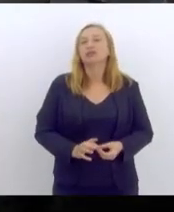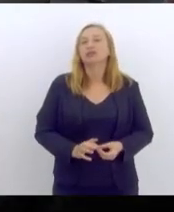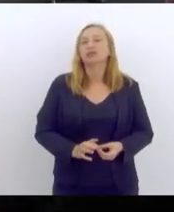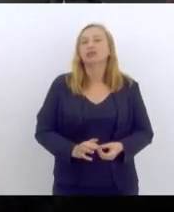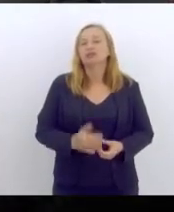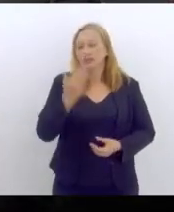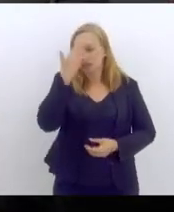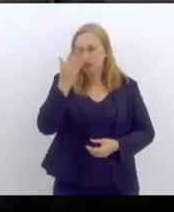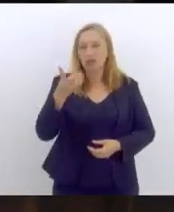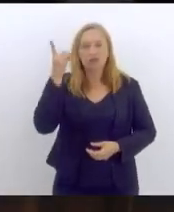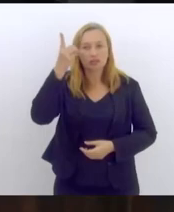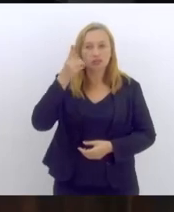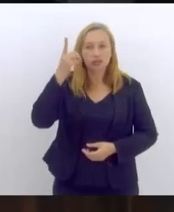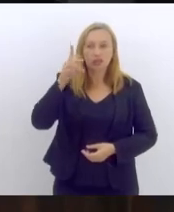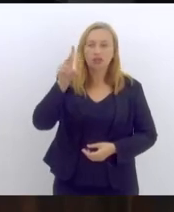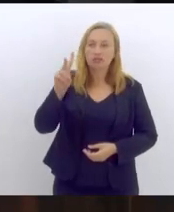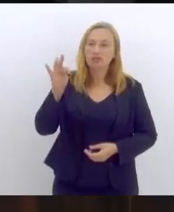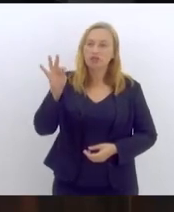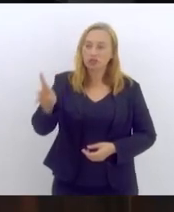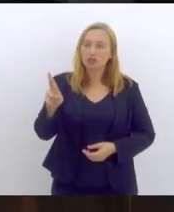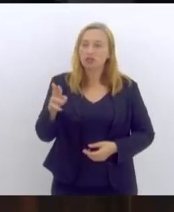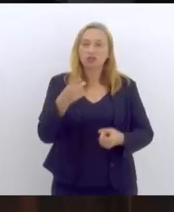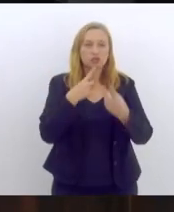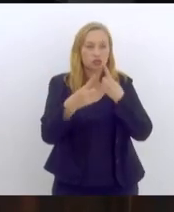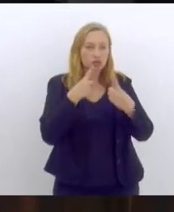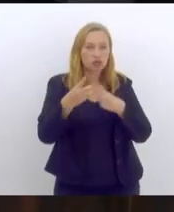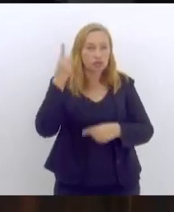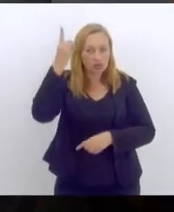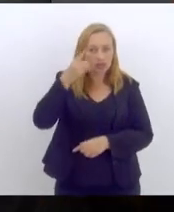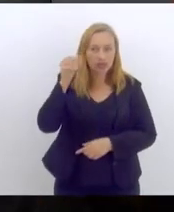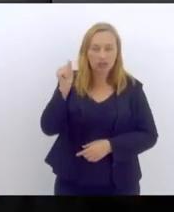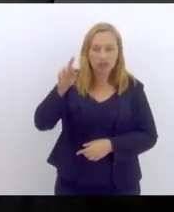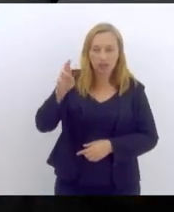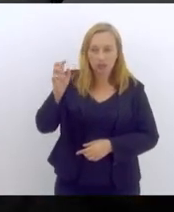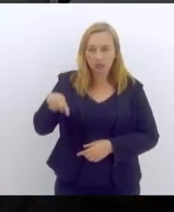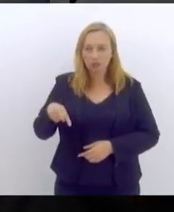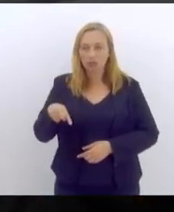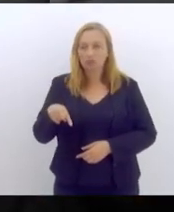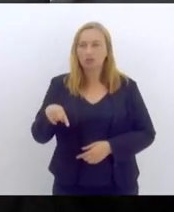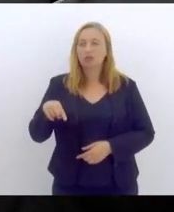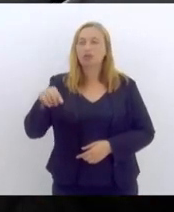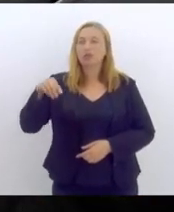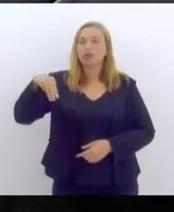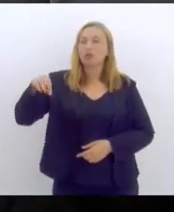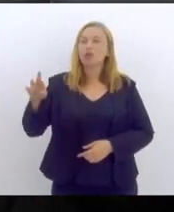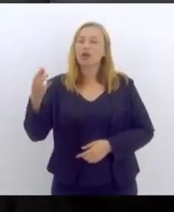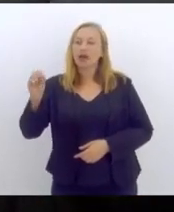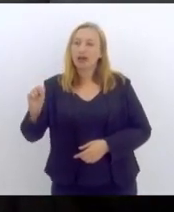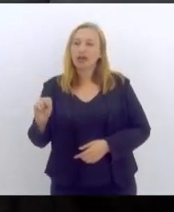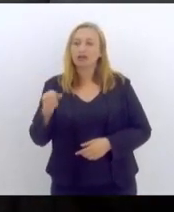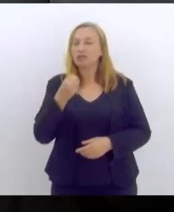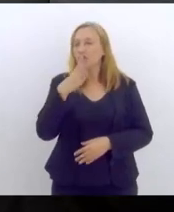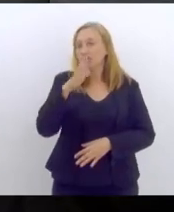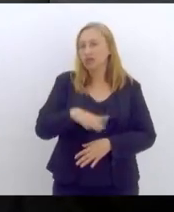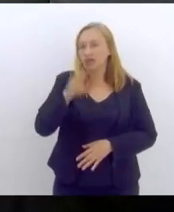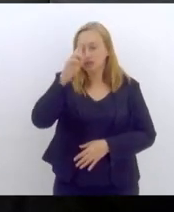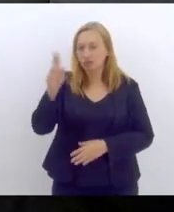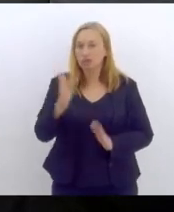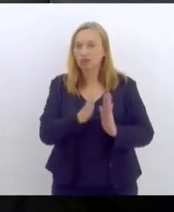Obrigado, deputado Vitor Júnior. Para discutir, deputado Anderson Moraes. Boa tarde, presidente. Eu quero fazer um pela